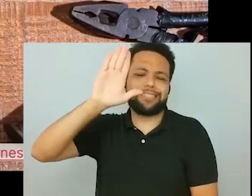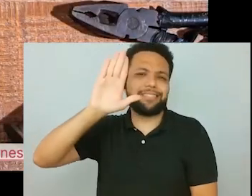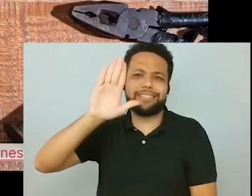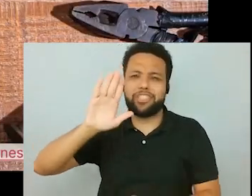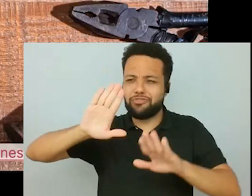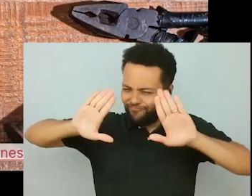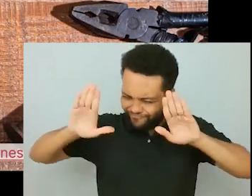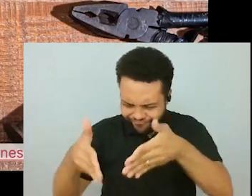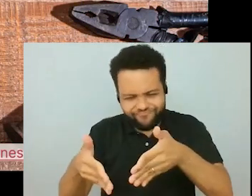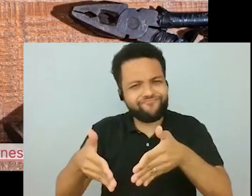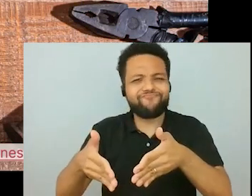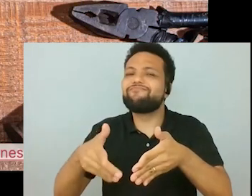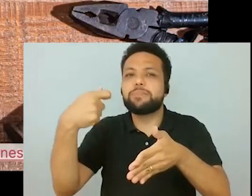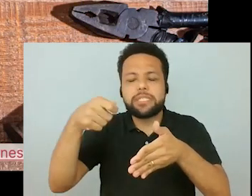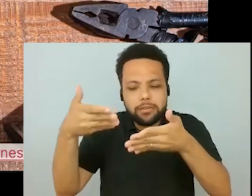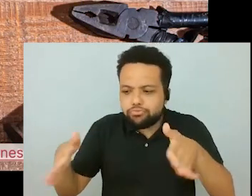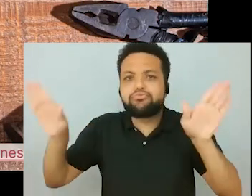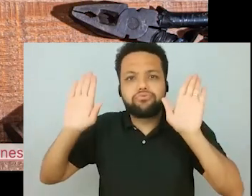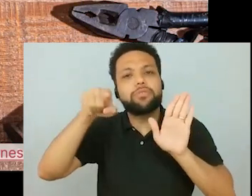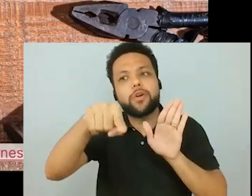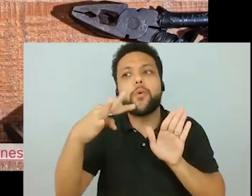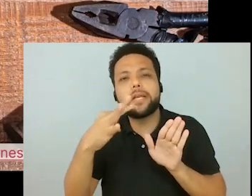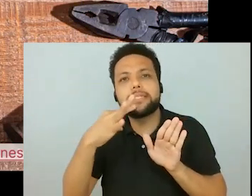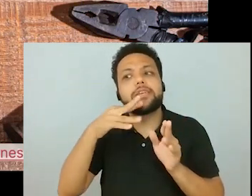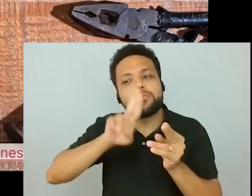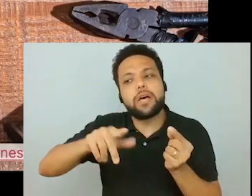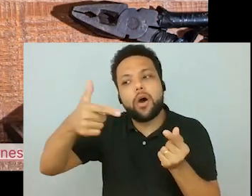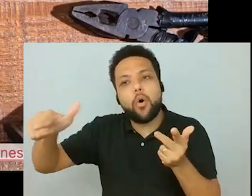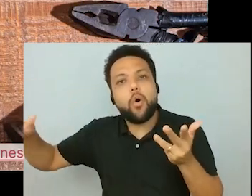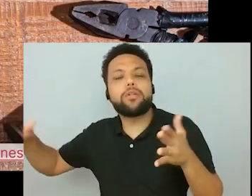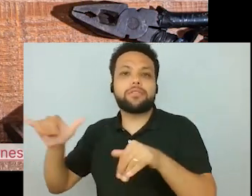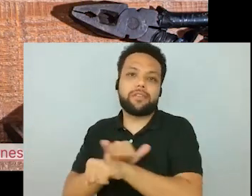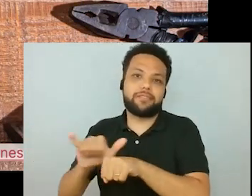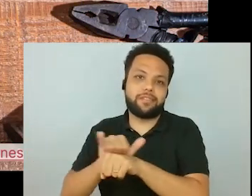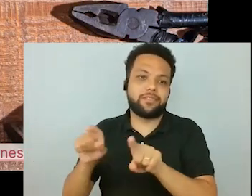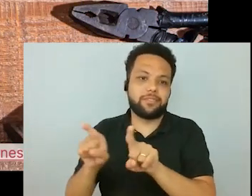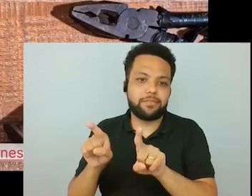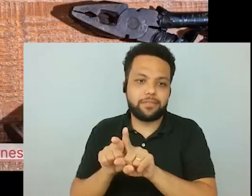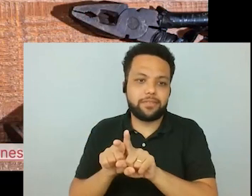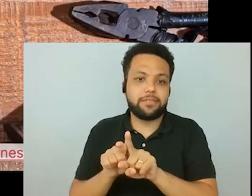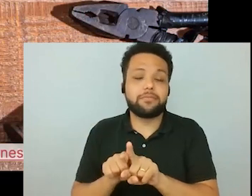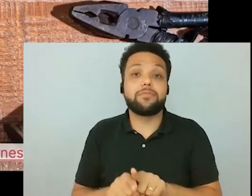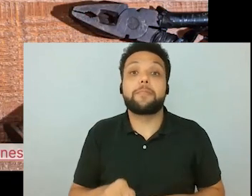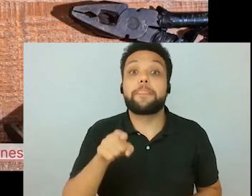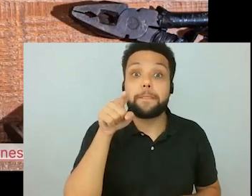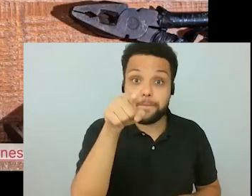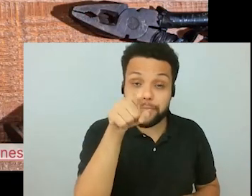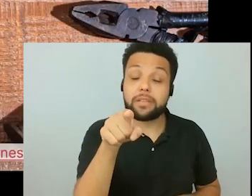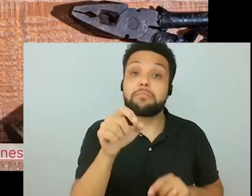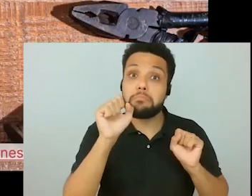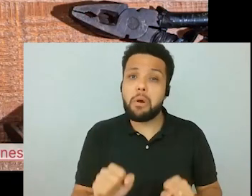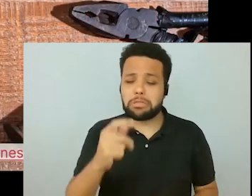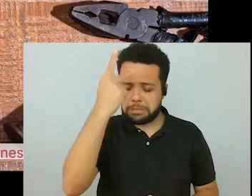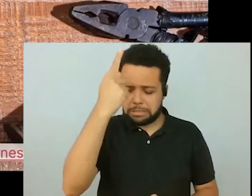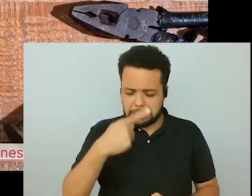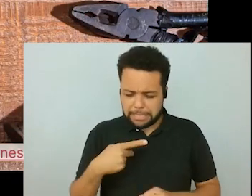se arrisque a conhecer e aplicar outras ferramentas. Só de você mesmo poder se desbloquear